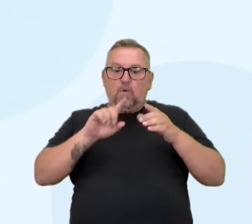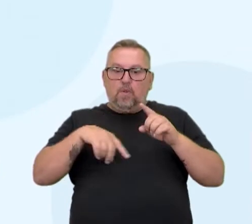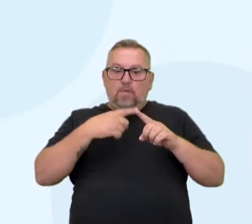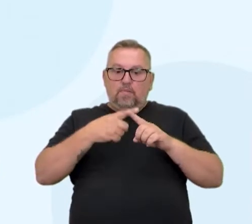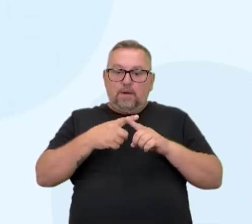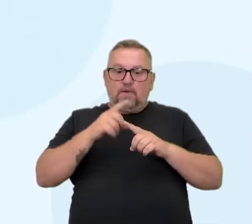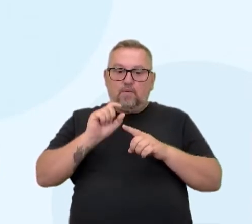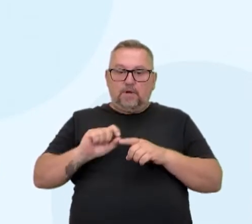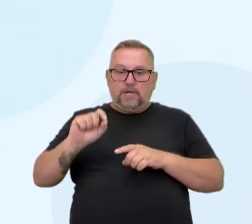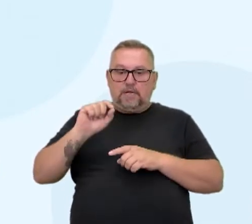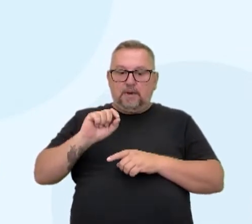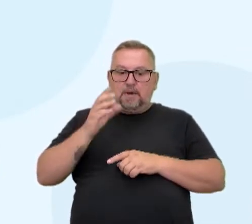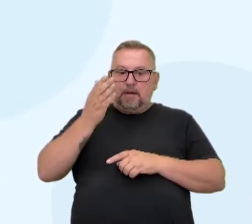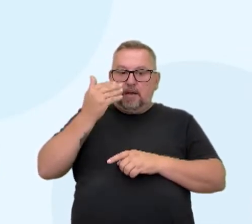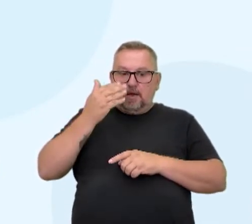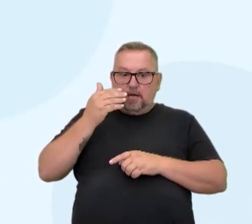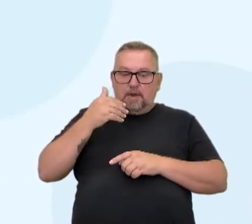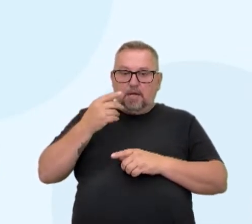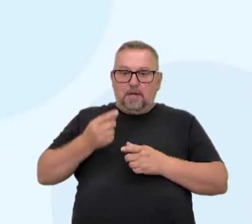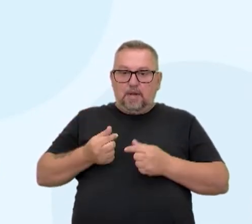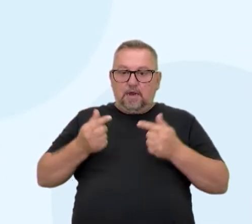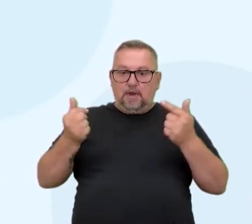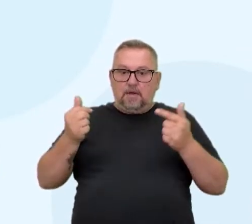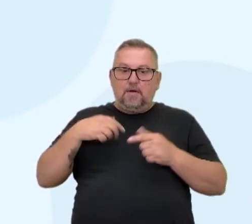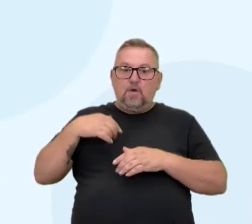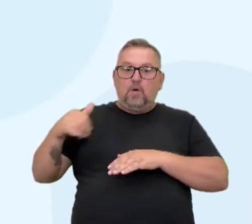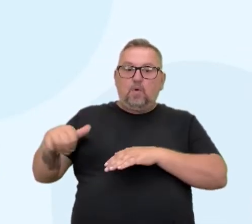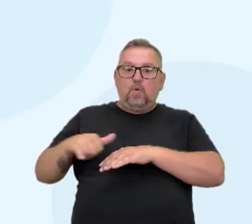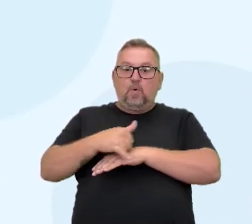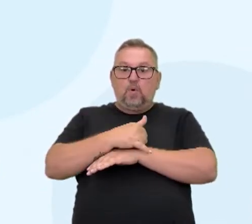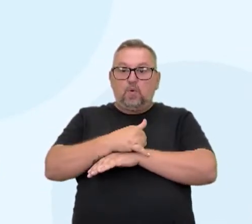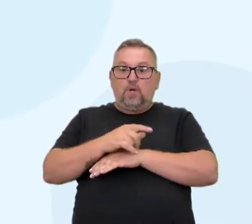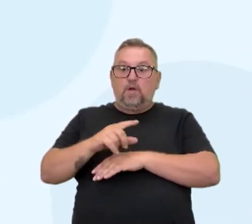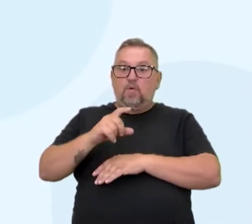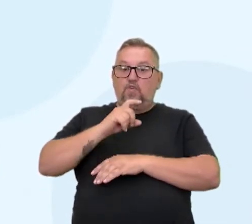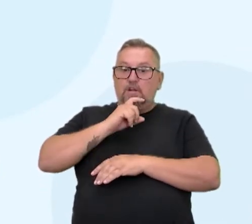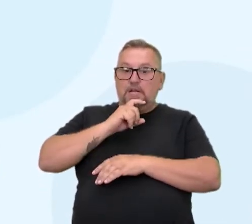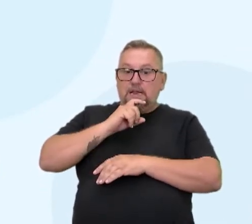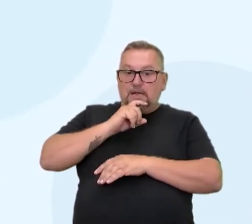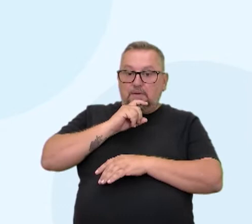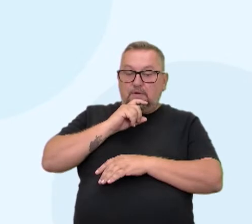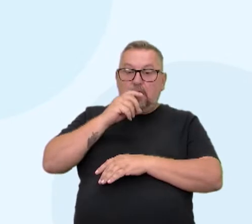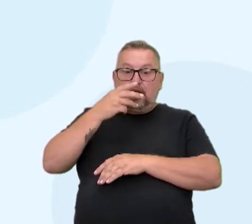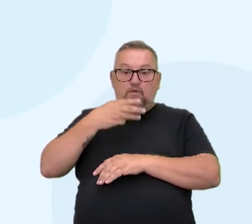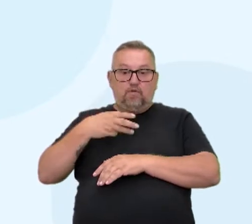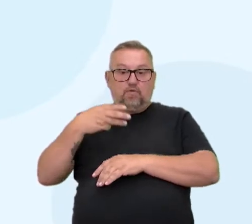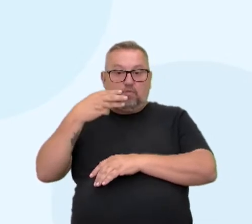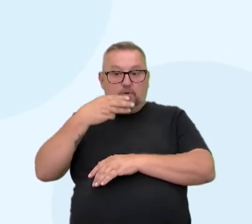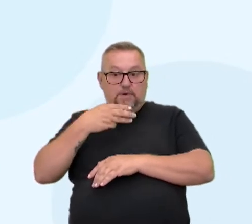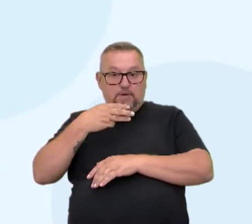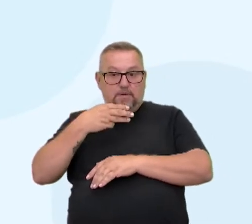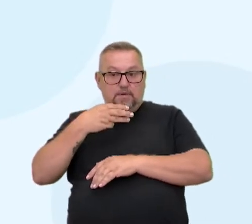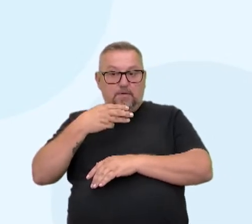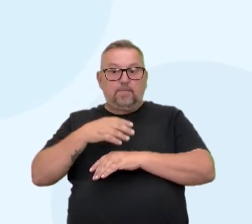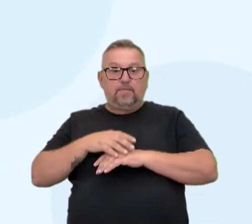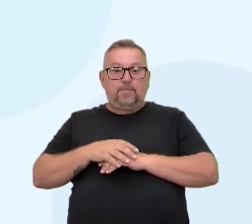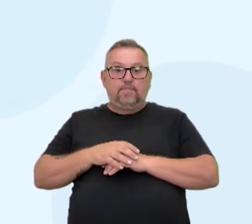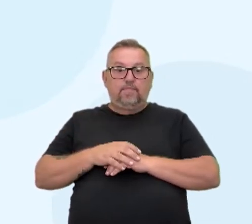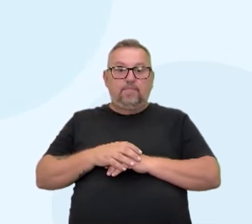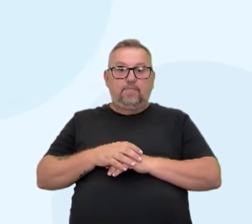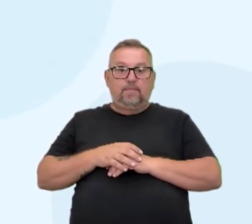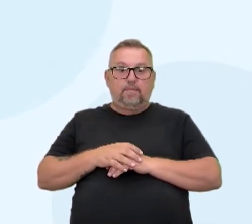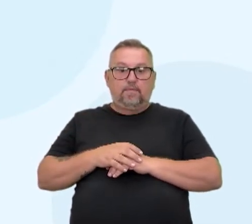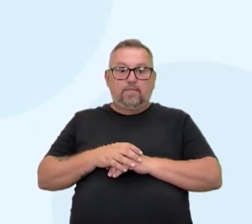nosso cardápio alimentos ricos em gordura, os congelados, os alimentos prontos e alimentos também aí, olha, ricos